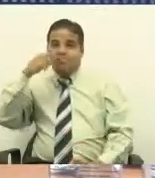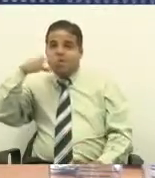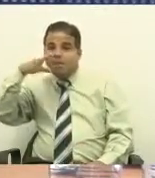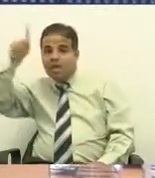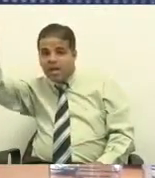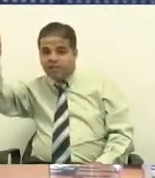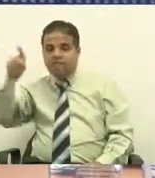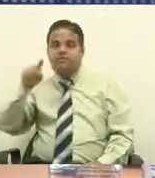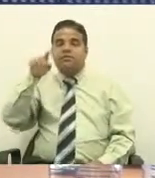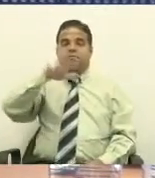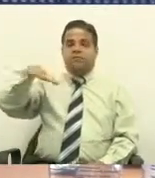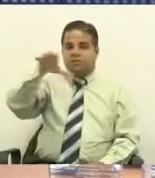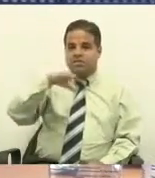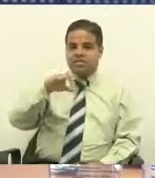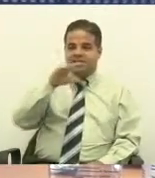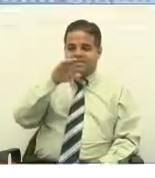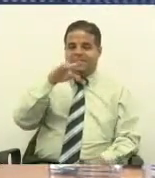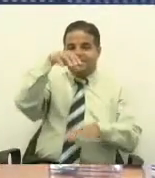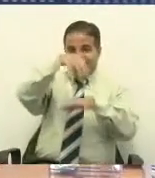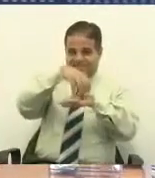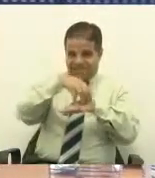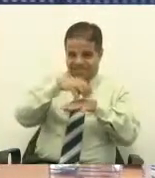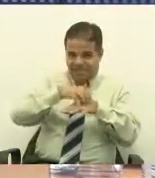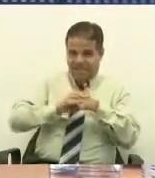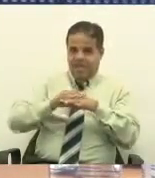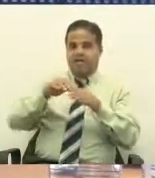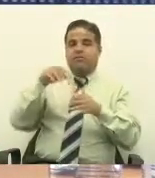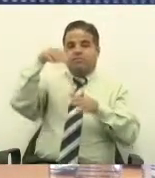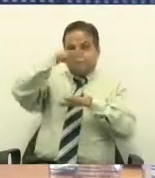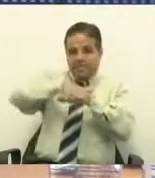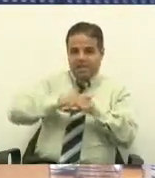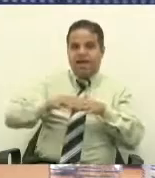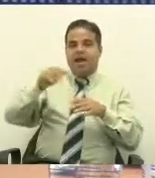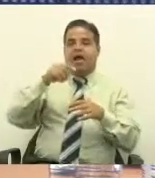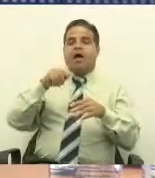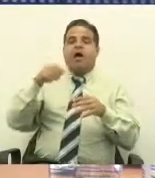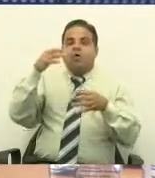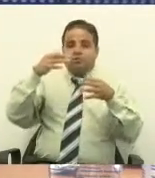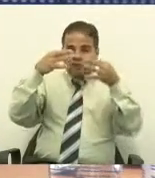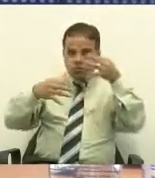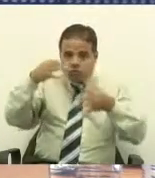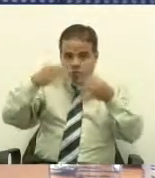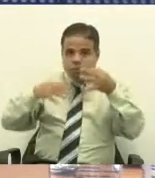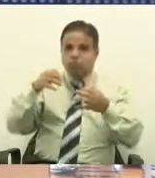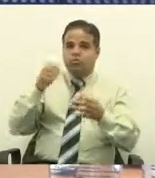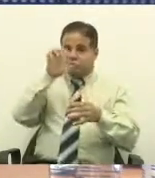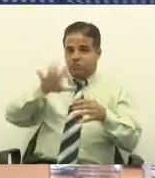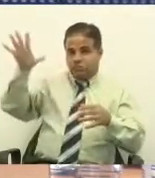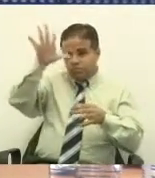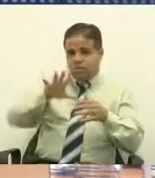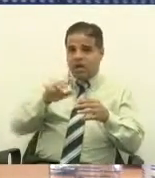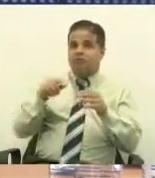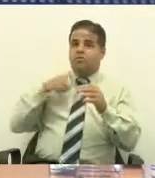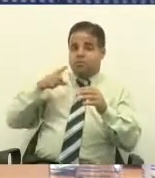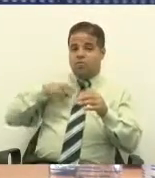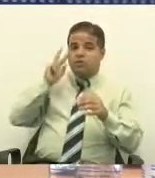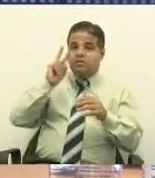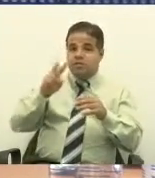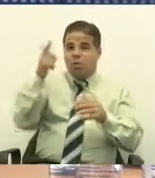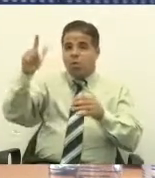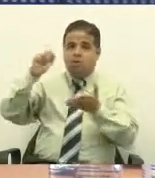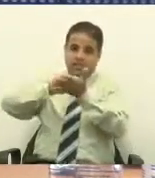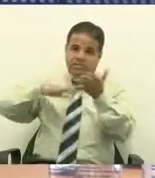SIC, que é o Centro Integrado de Cidadania da Secretaria de Justiça do Governo do Estado, onde contemplam